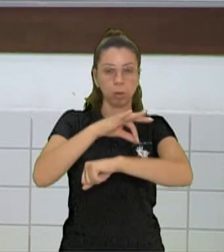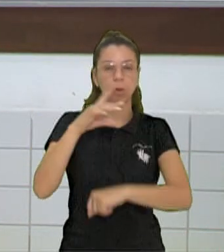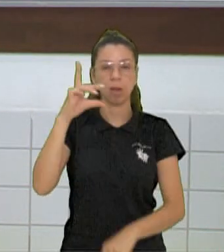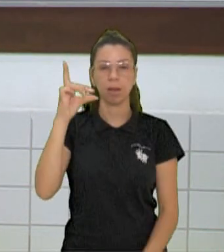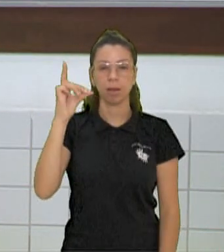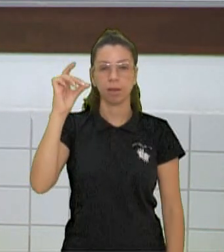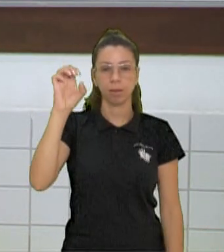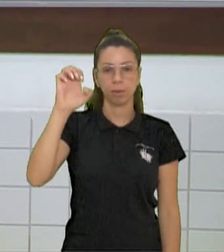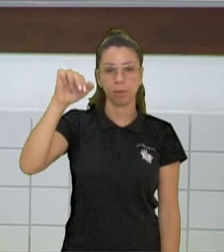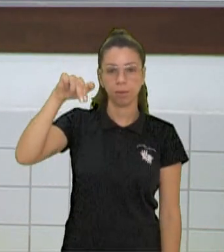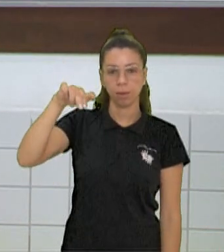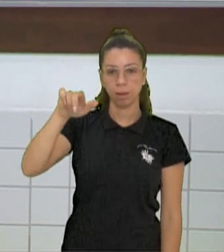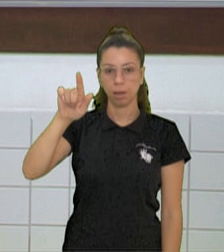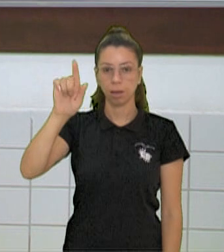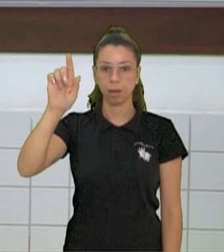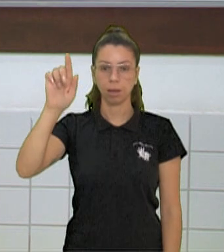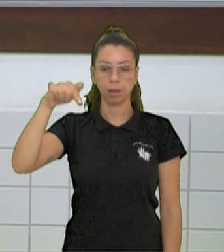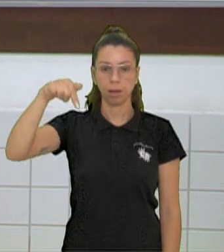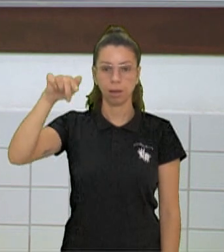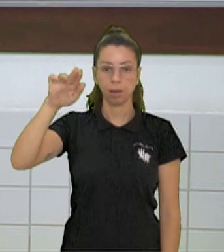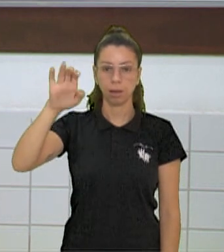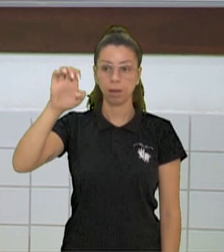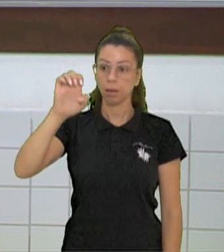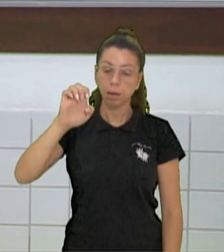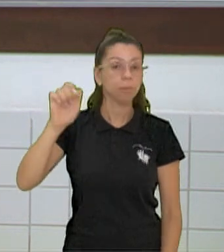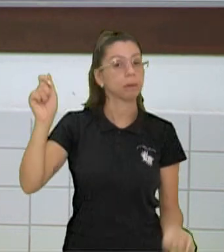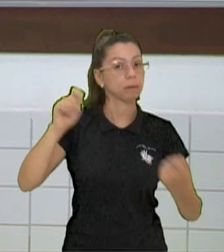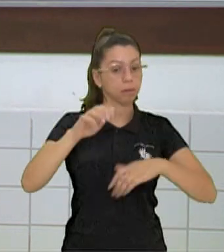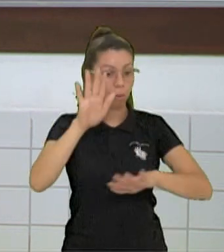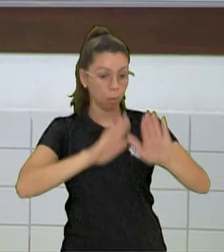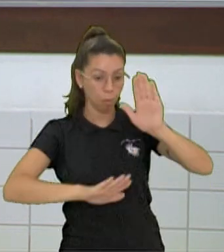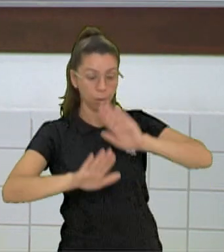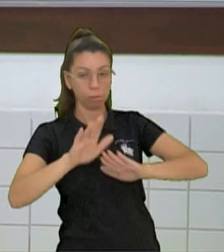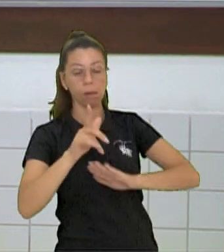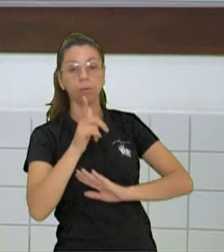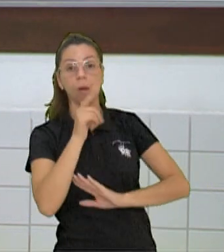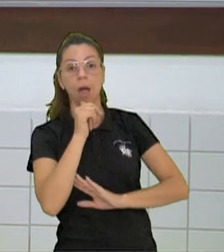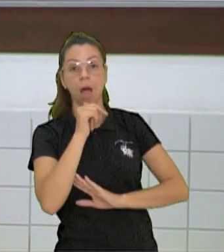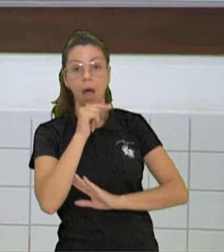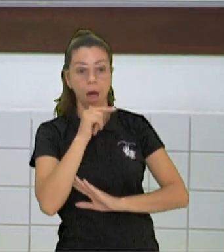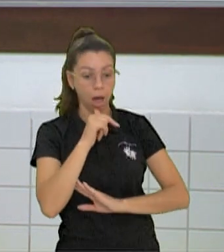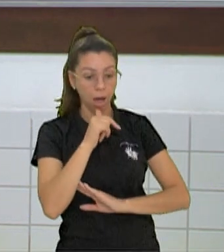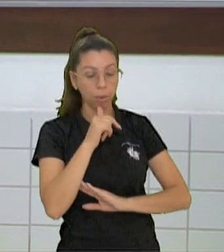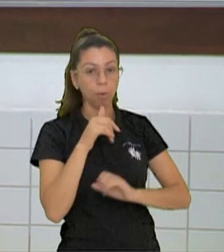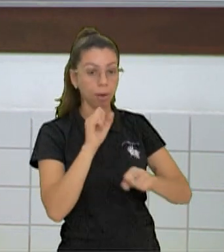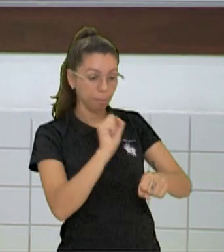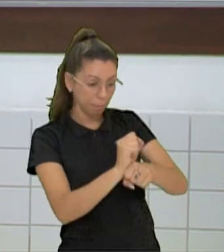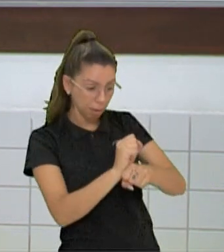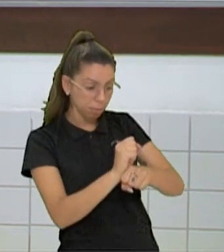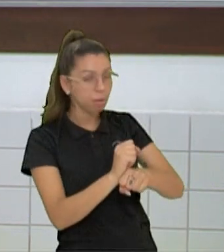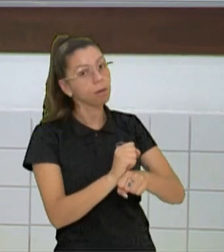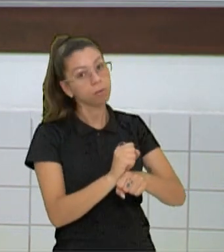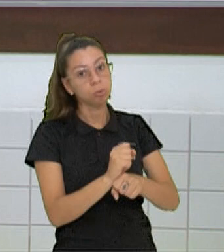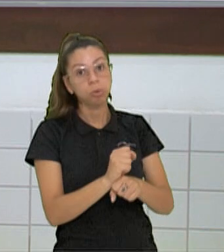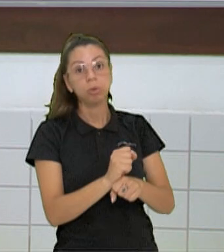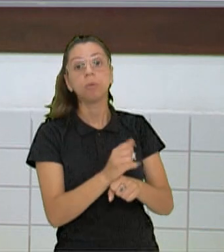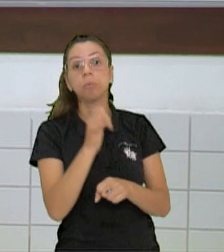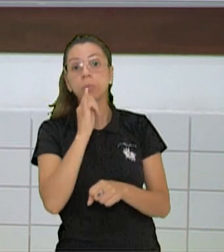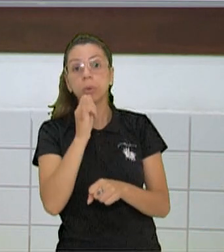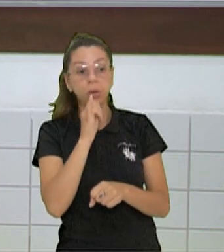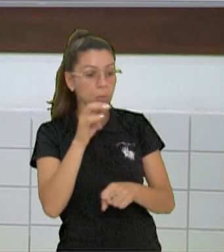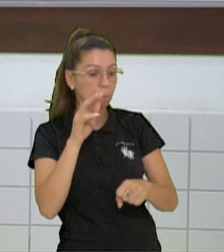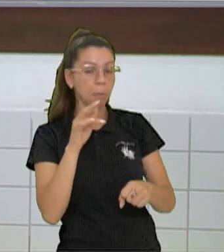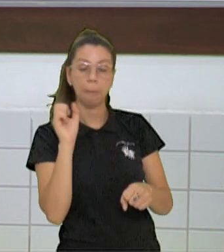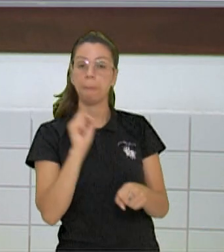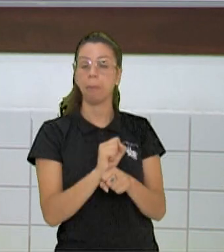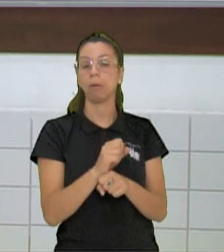não deixar a água parada, senão se você deixar e não cuidar, os mosquitos vão se reproduzindo. E é exponencial